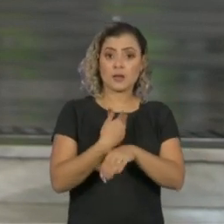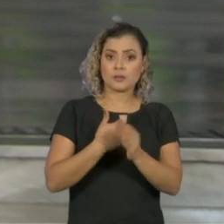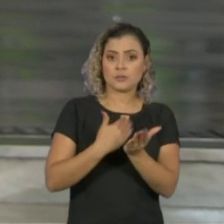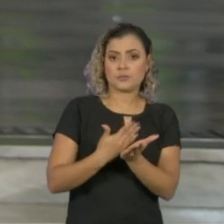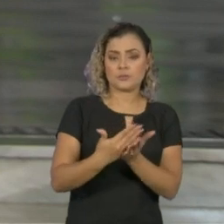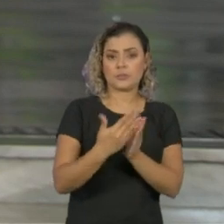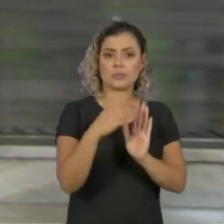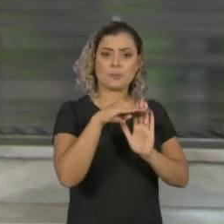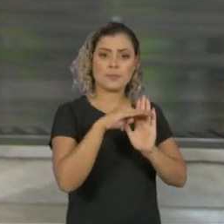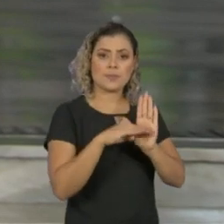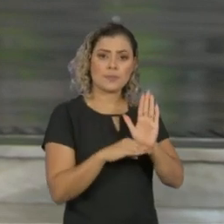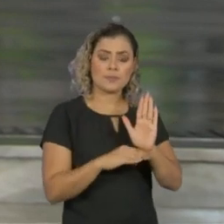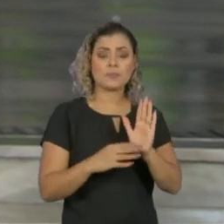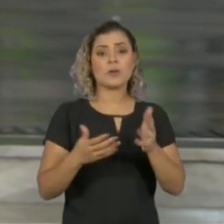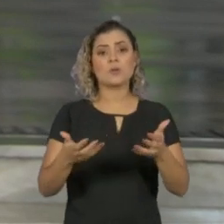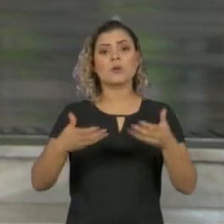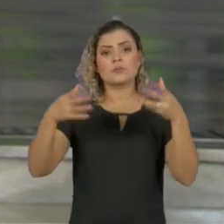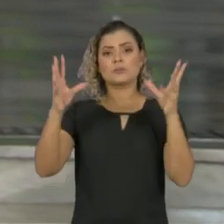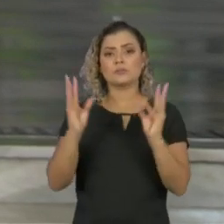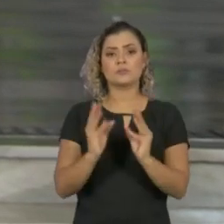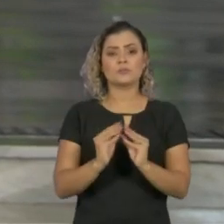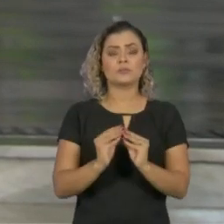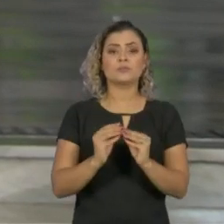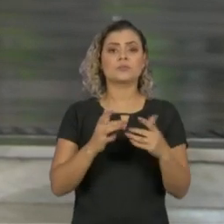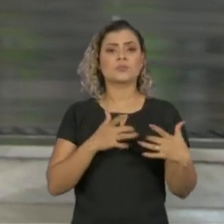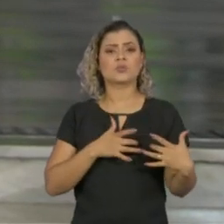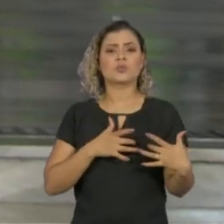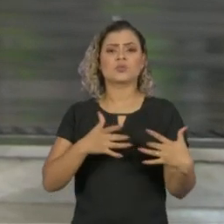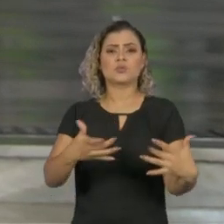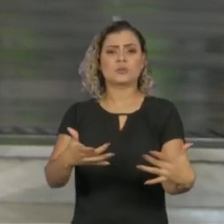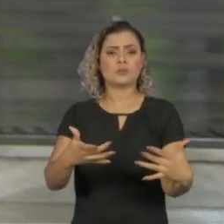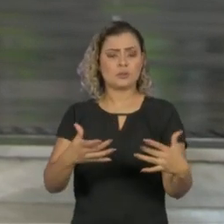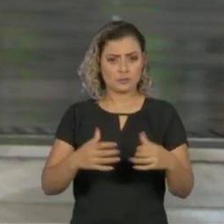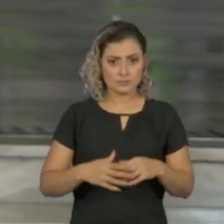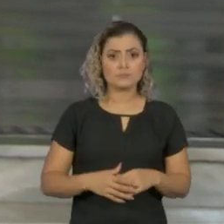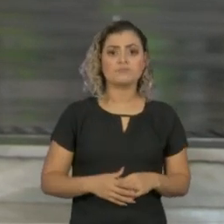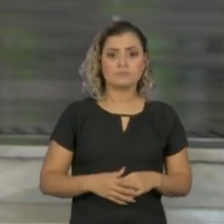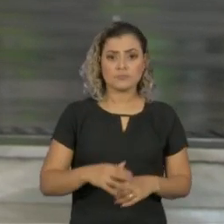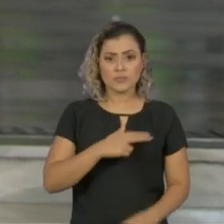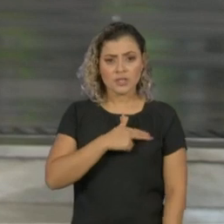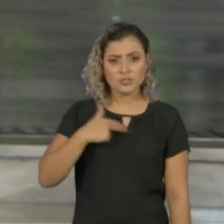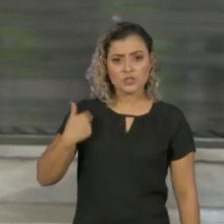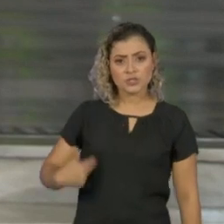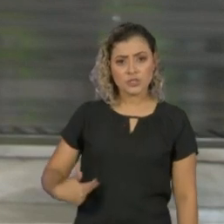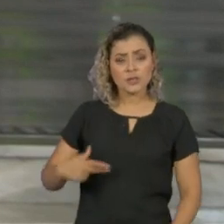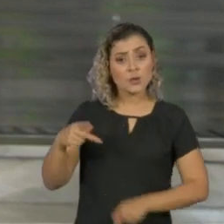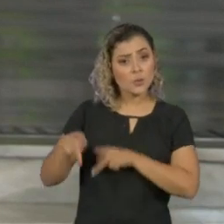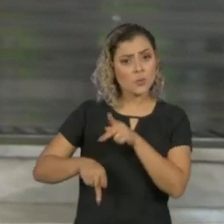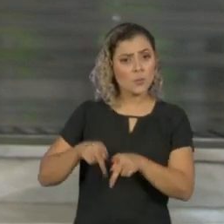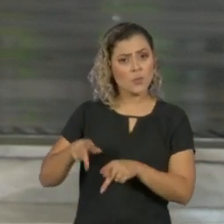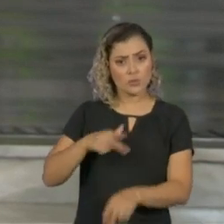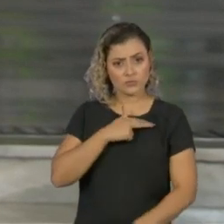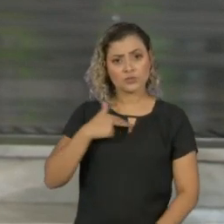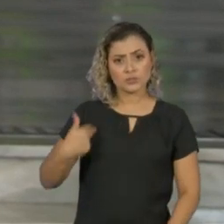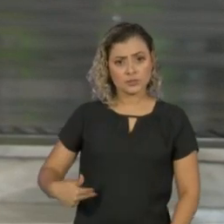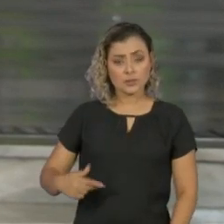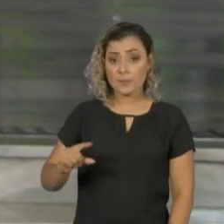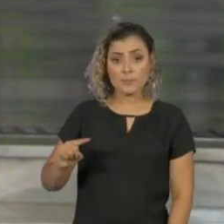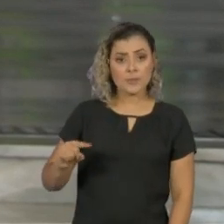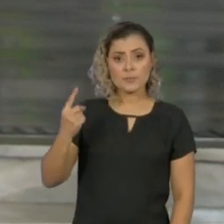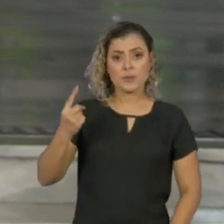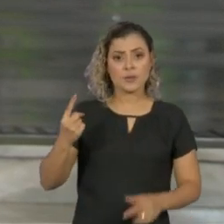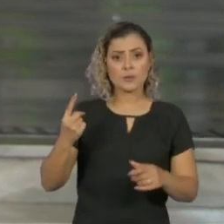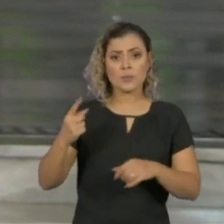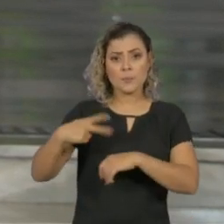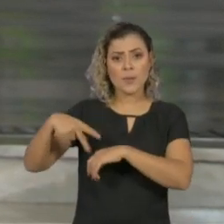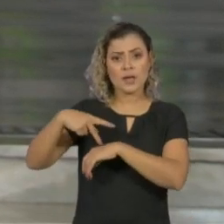medidas, quero aqui fazer o meu gesto de solidariedade à China e ao povo chinês. A China foi o primeiro país a sofrer